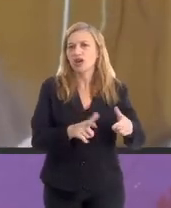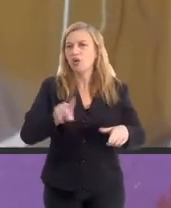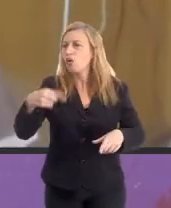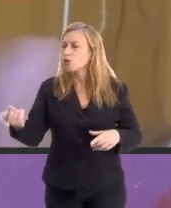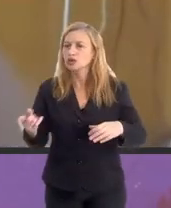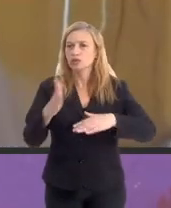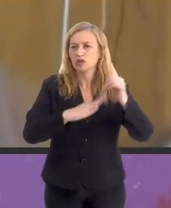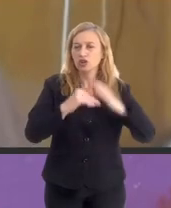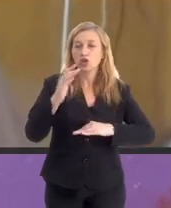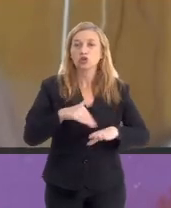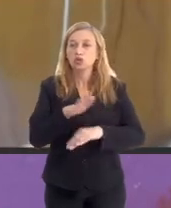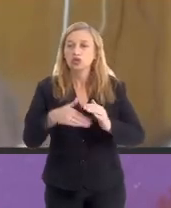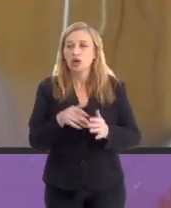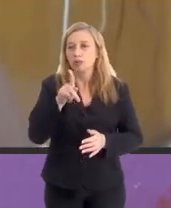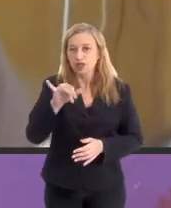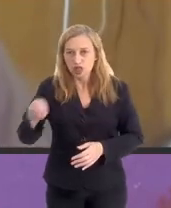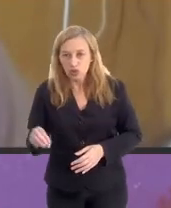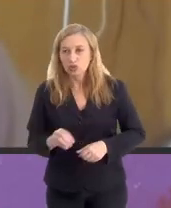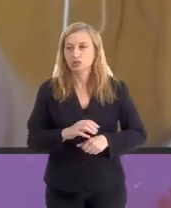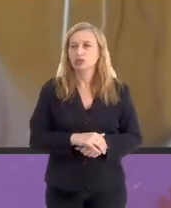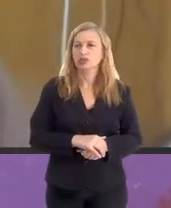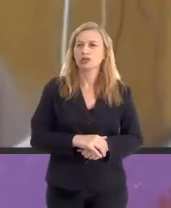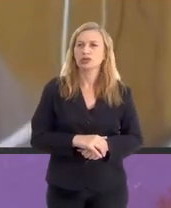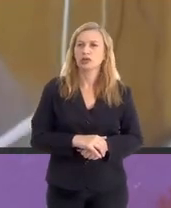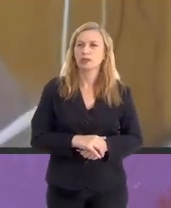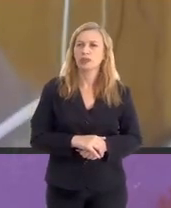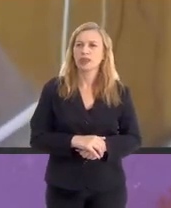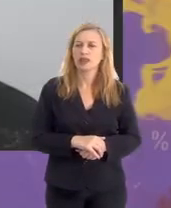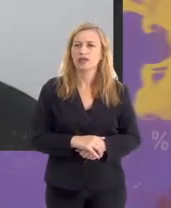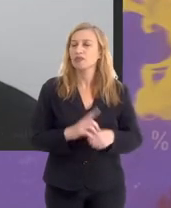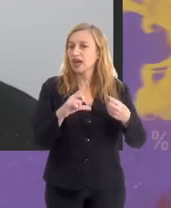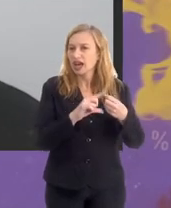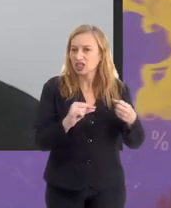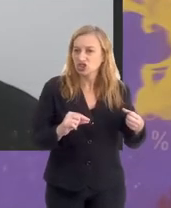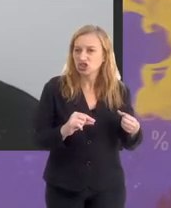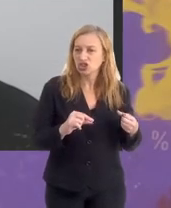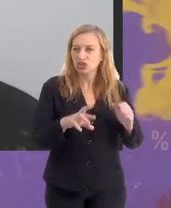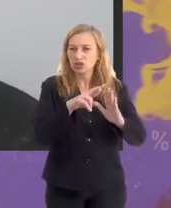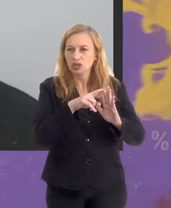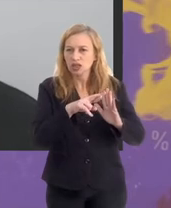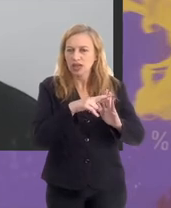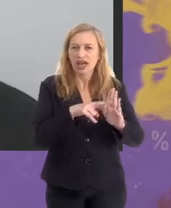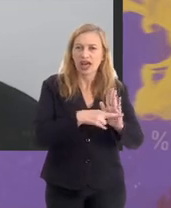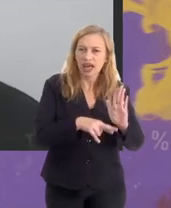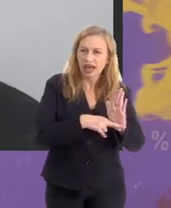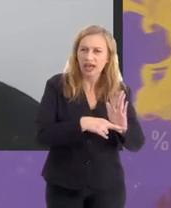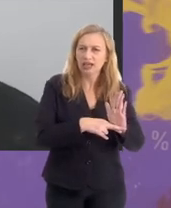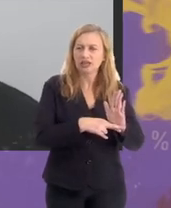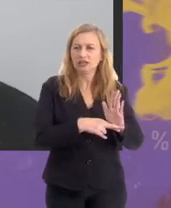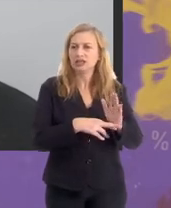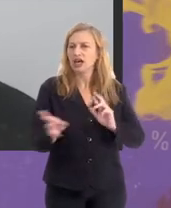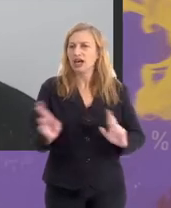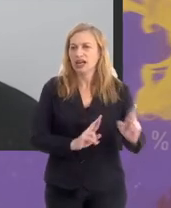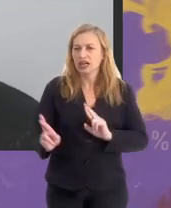funciona em qualquer profissão todas elas têm um piso todas elas têm artigos que estabelecem que